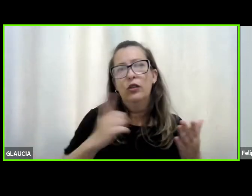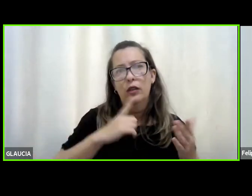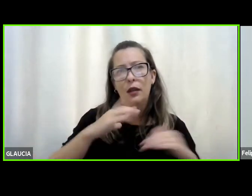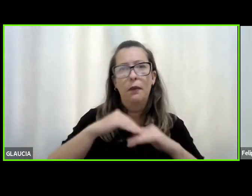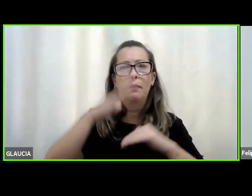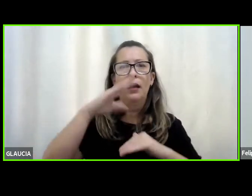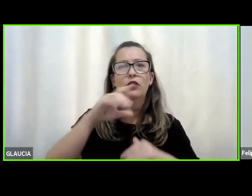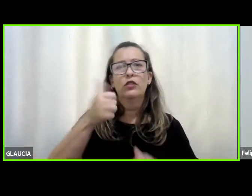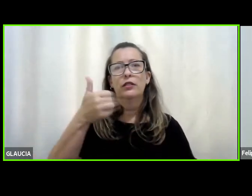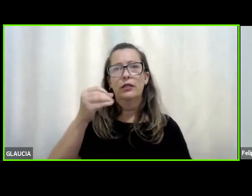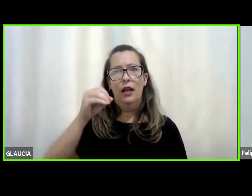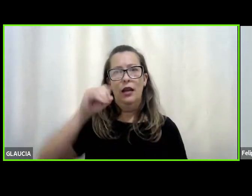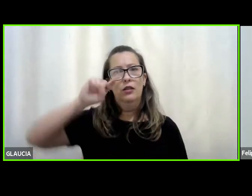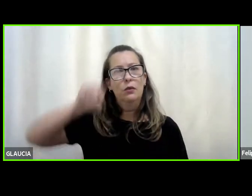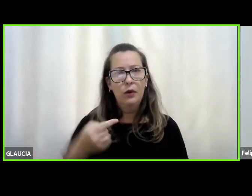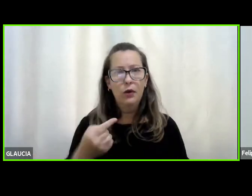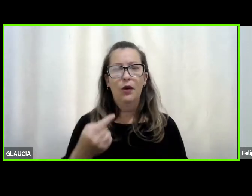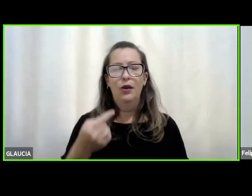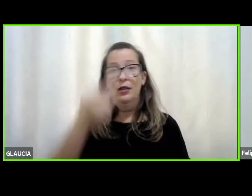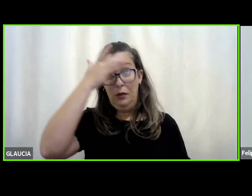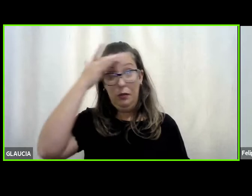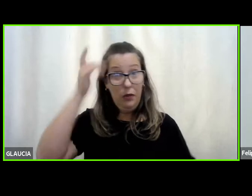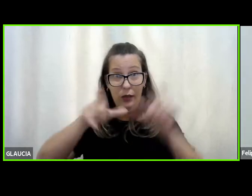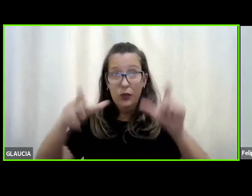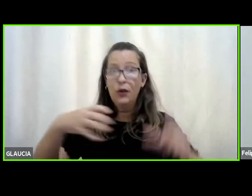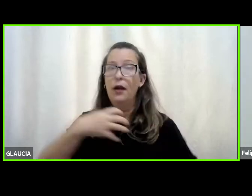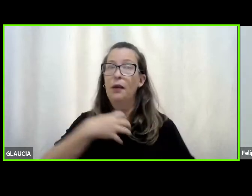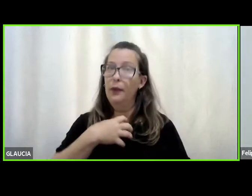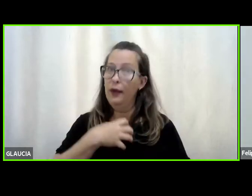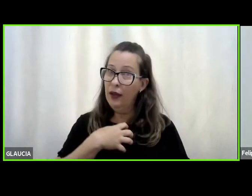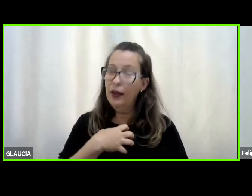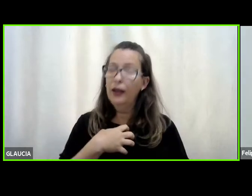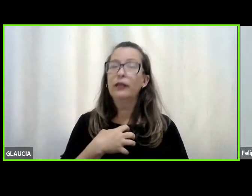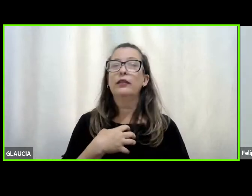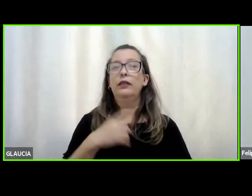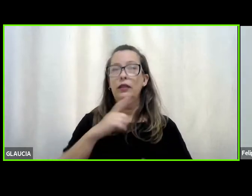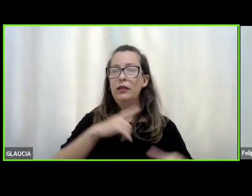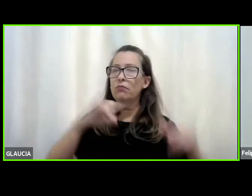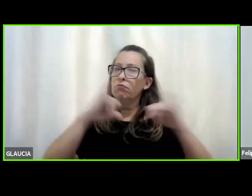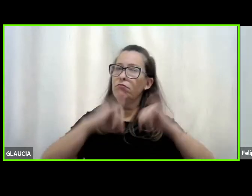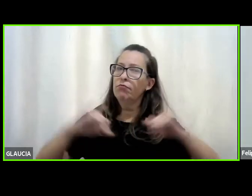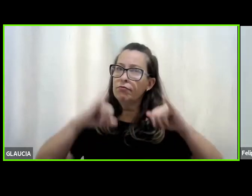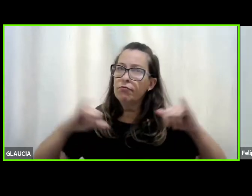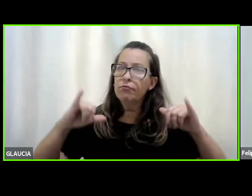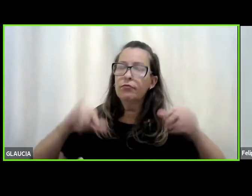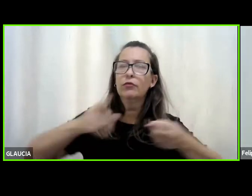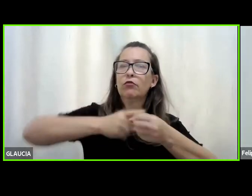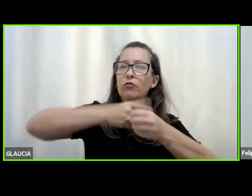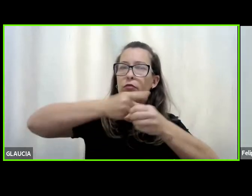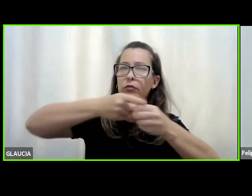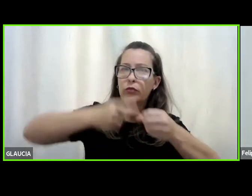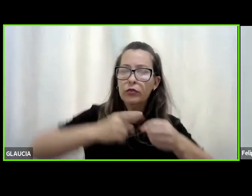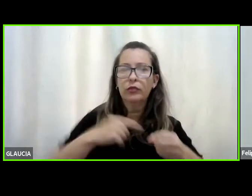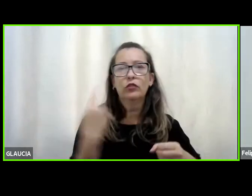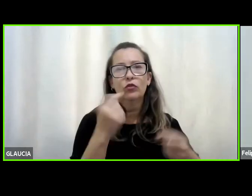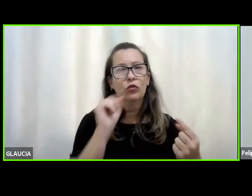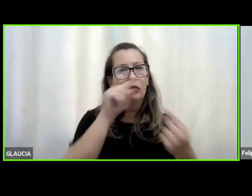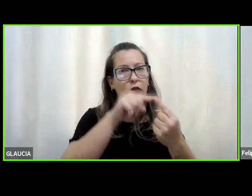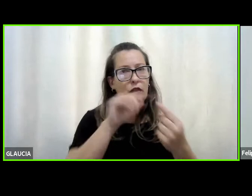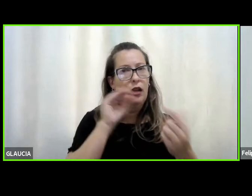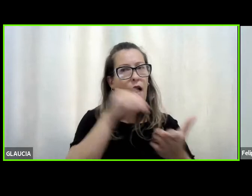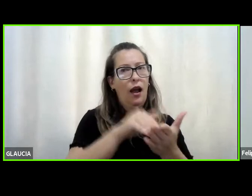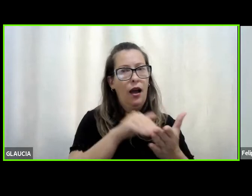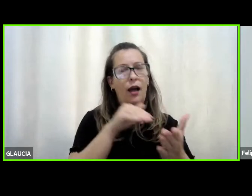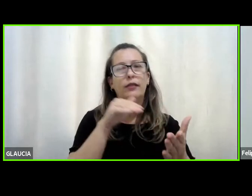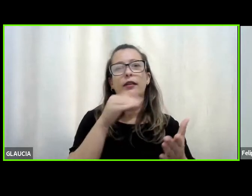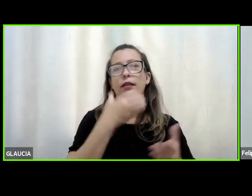de baianos. Ela está em fase de expansão da retransmissão do sinal dela no interior. Então, a nossa expectativa até o final do ano é que ela possa